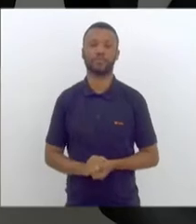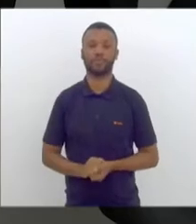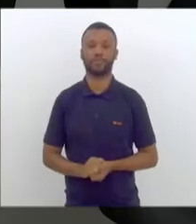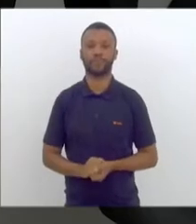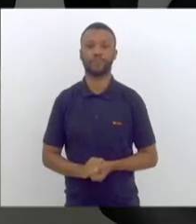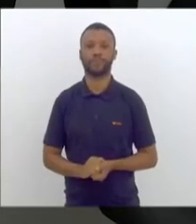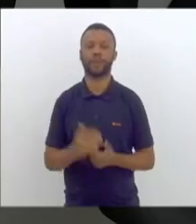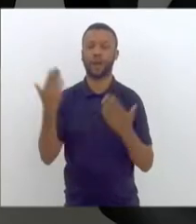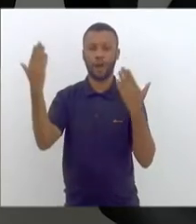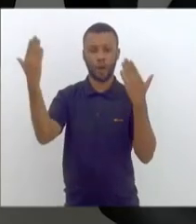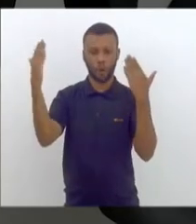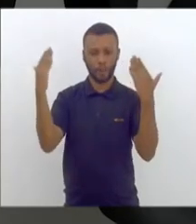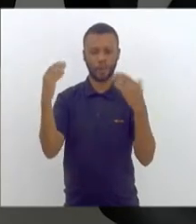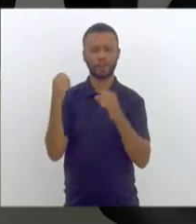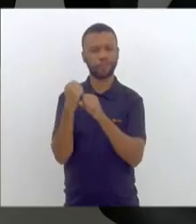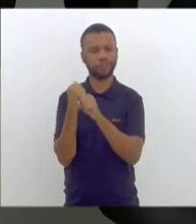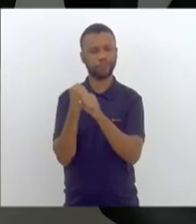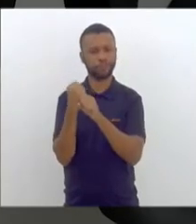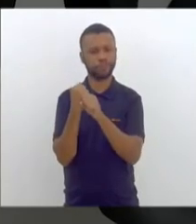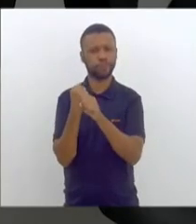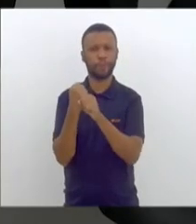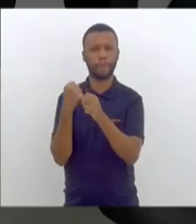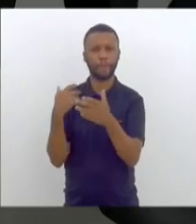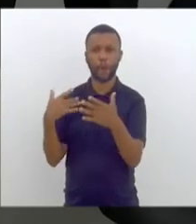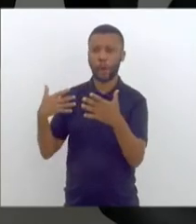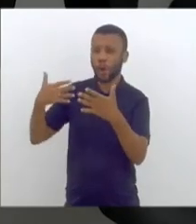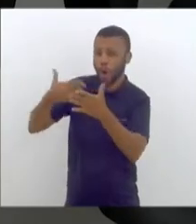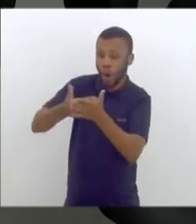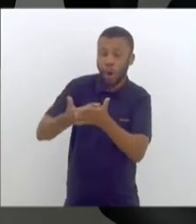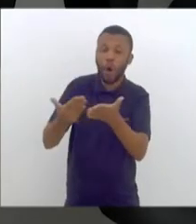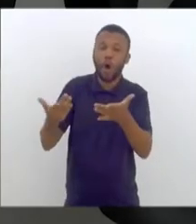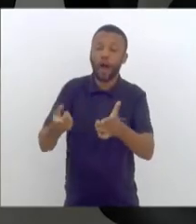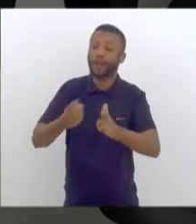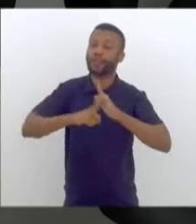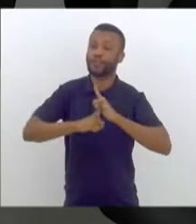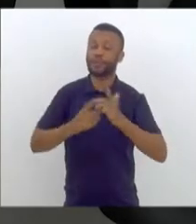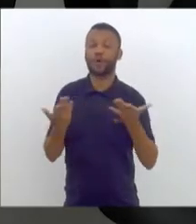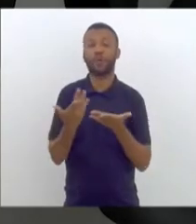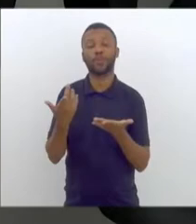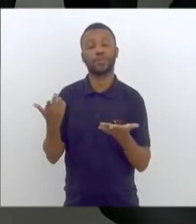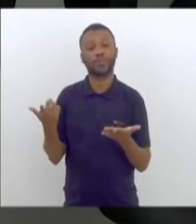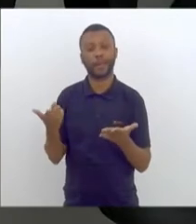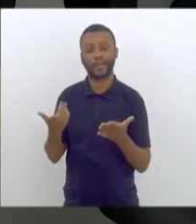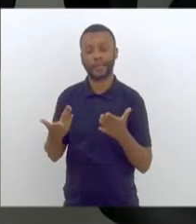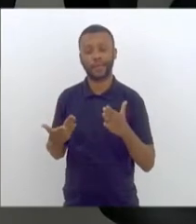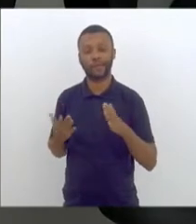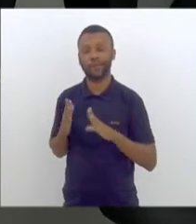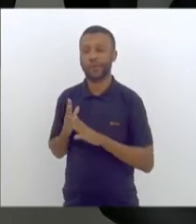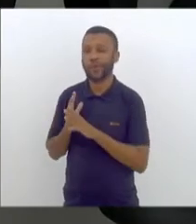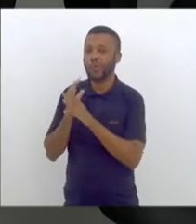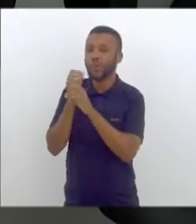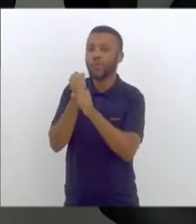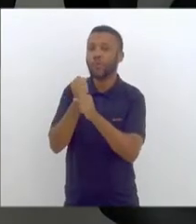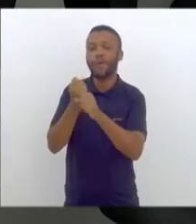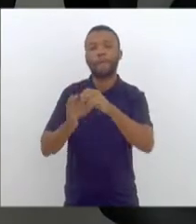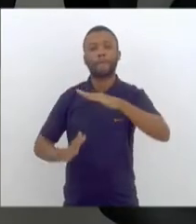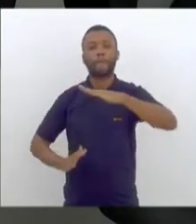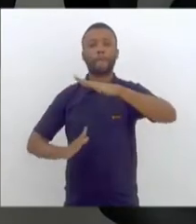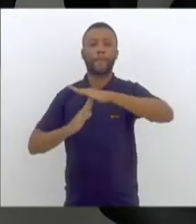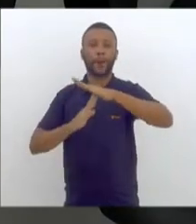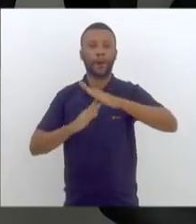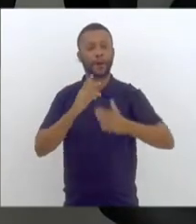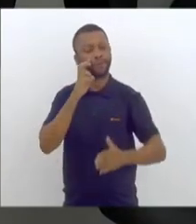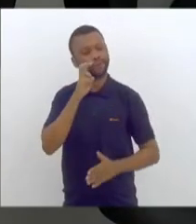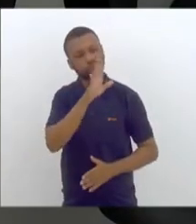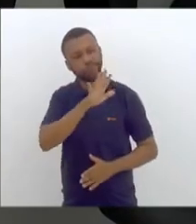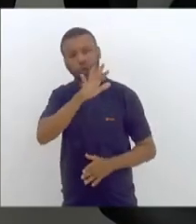comparando-se os anos a nossa dívida hoje ela chega num patamar observado meados